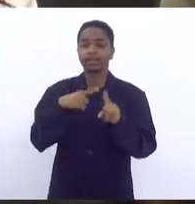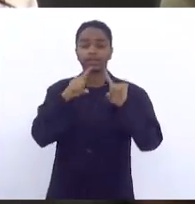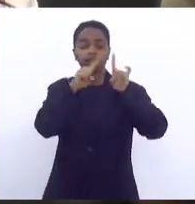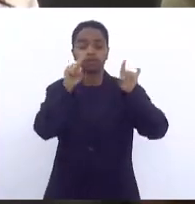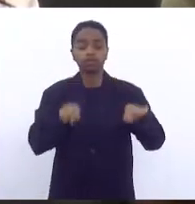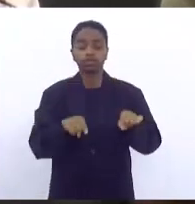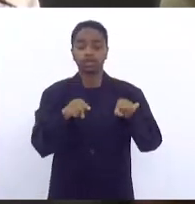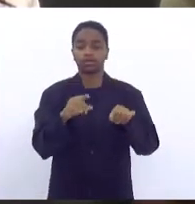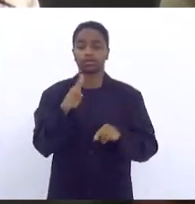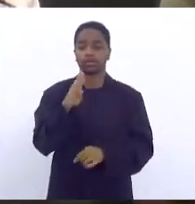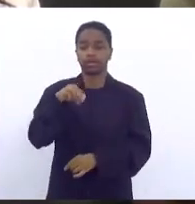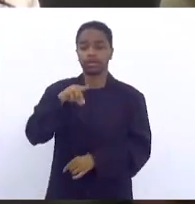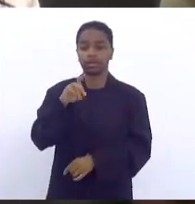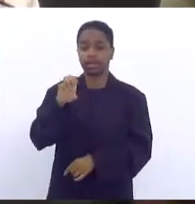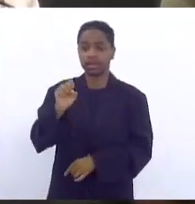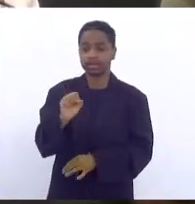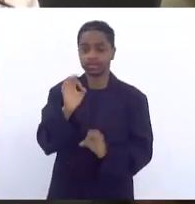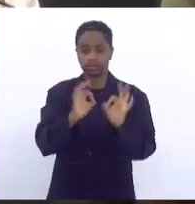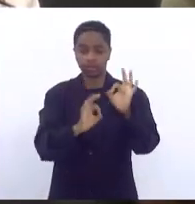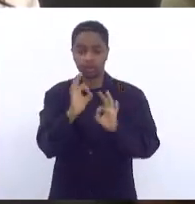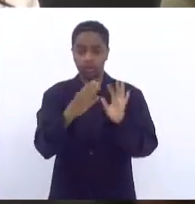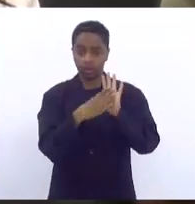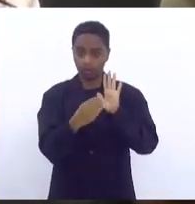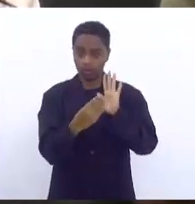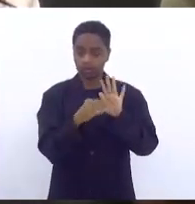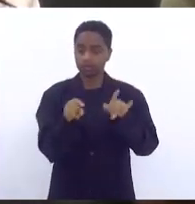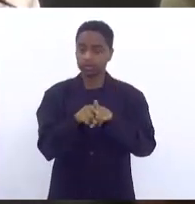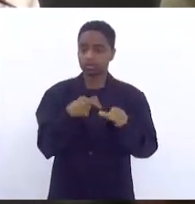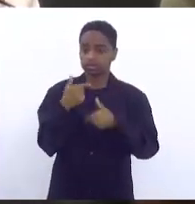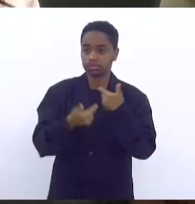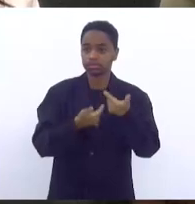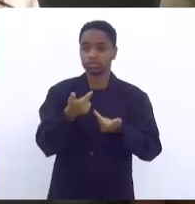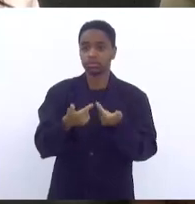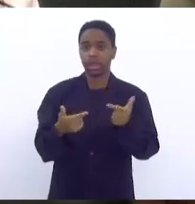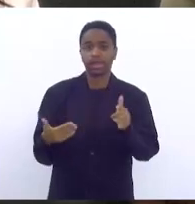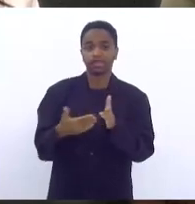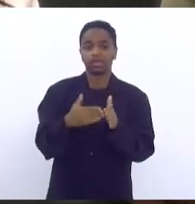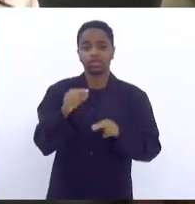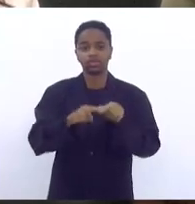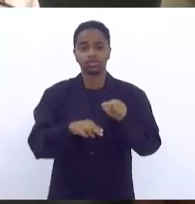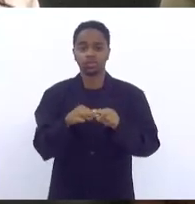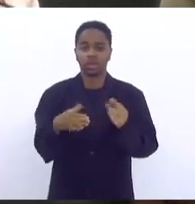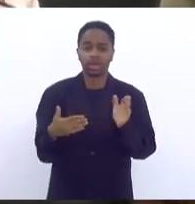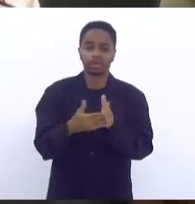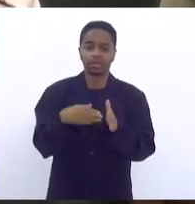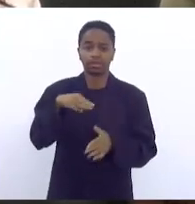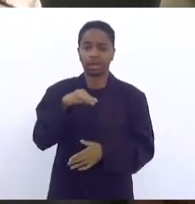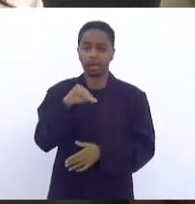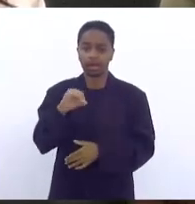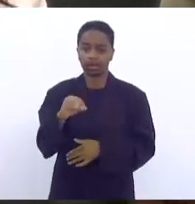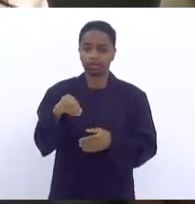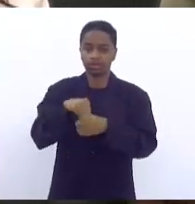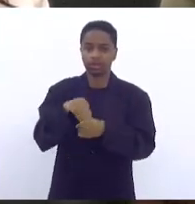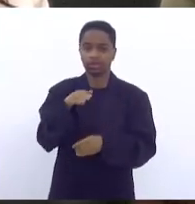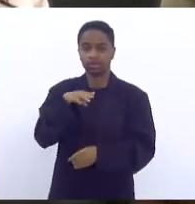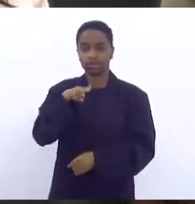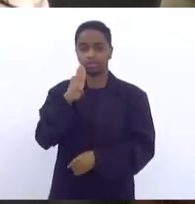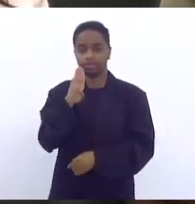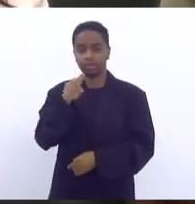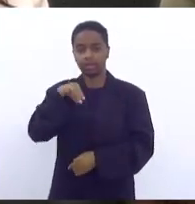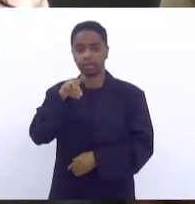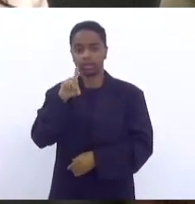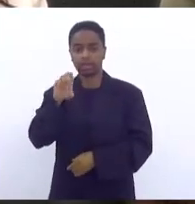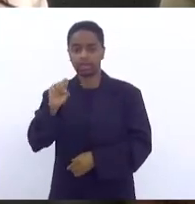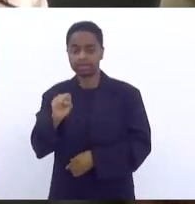BNDS que fizeram A modelagem que trabalharam até Junho até maio junho no BNDS e depois pois sem nenhuma